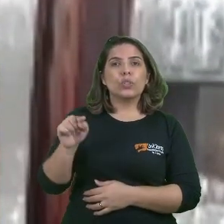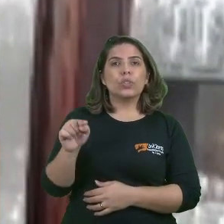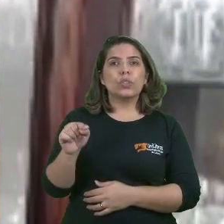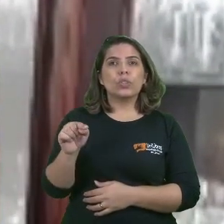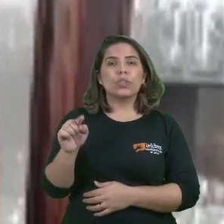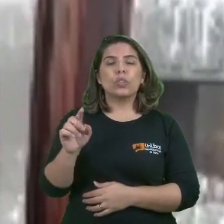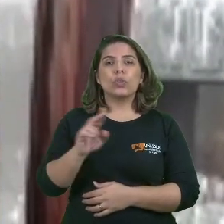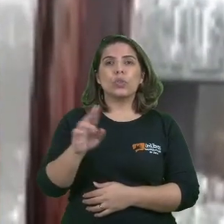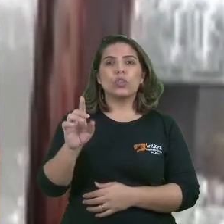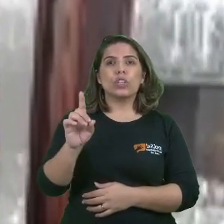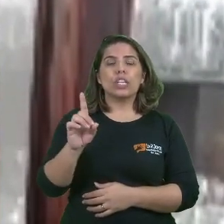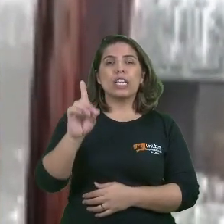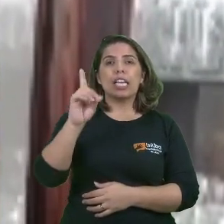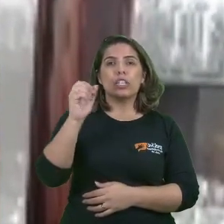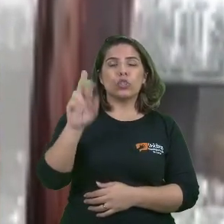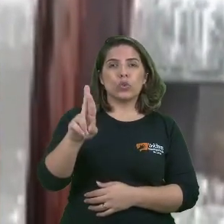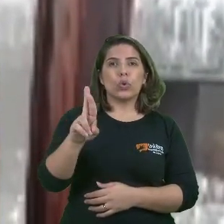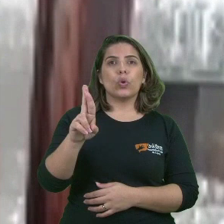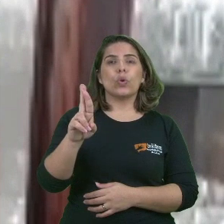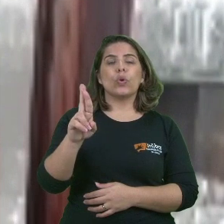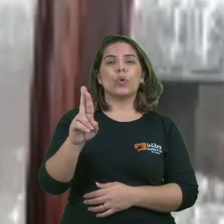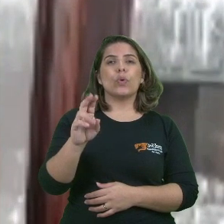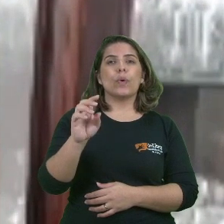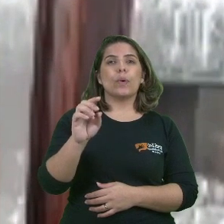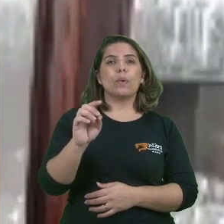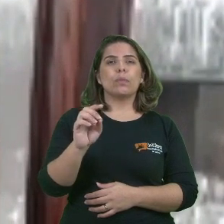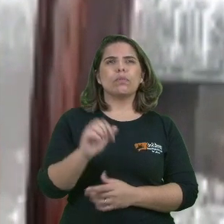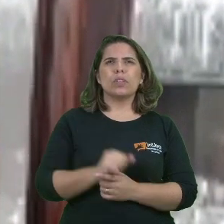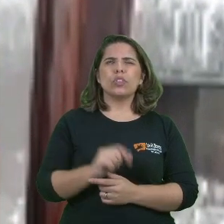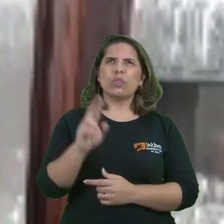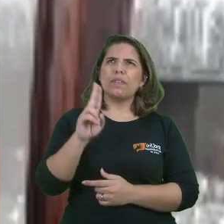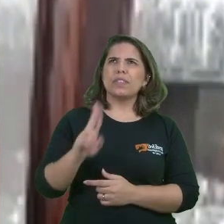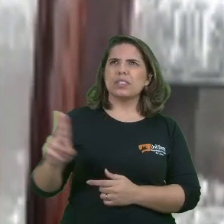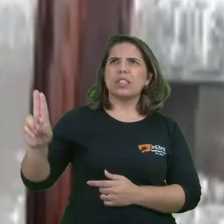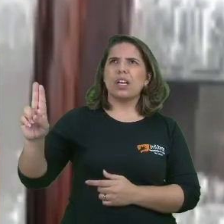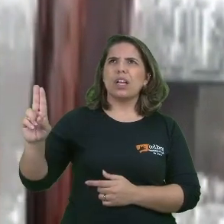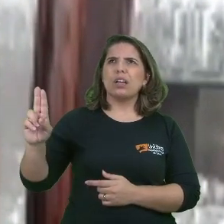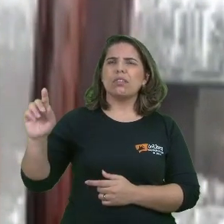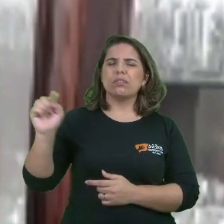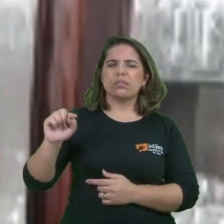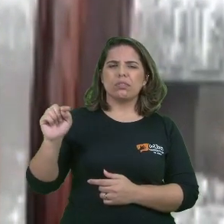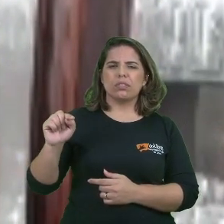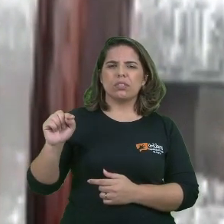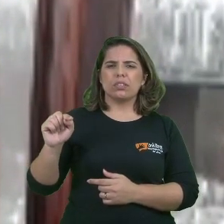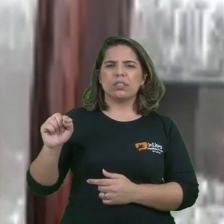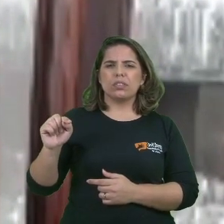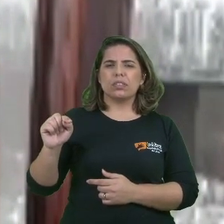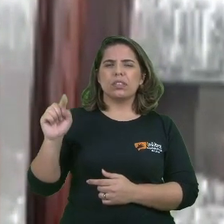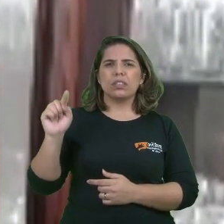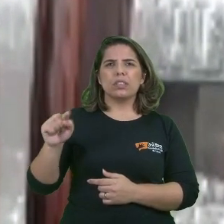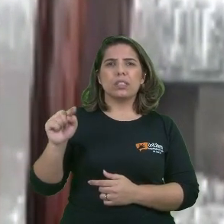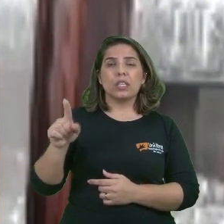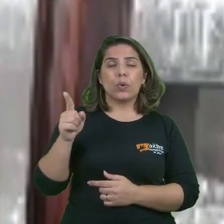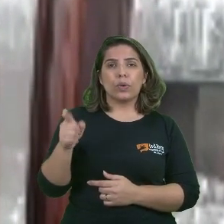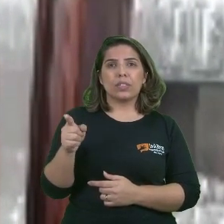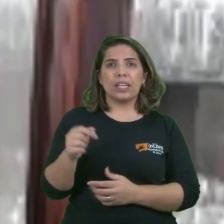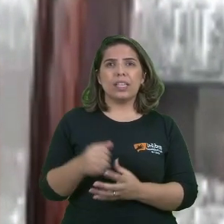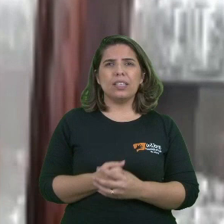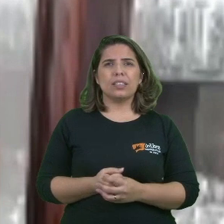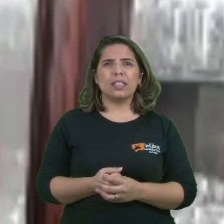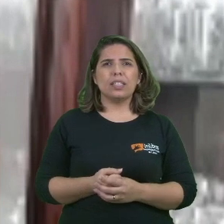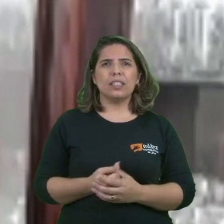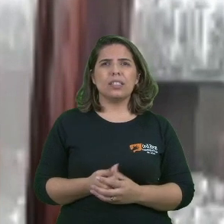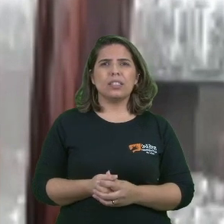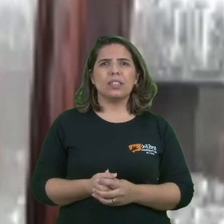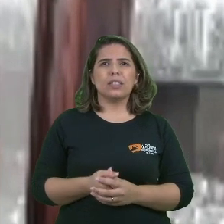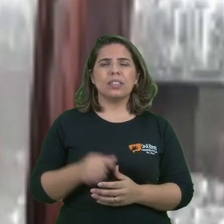editora pedagógica e Universitária e e então o senhor não ligava